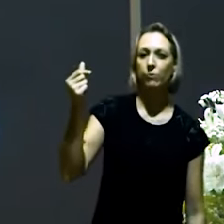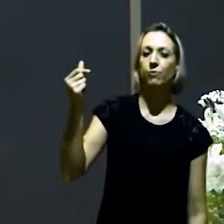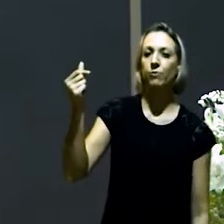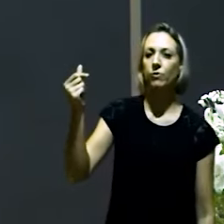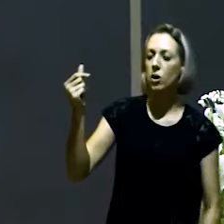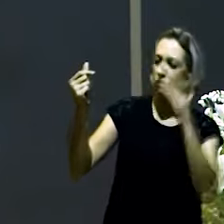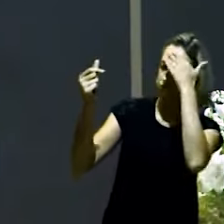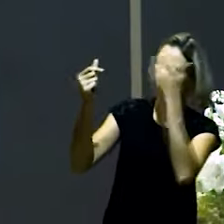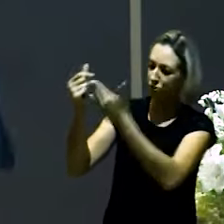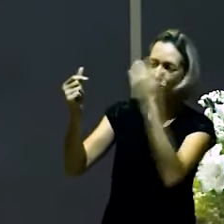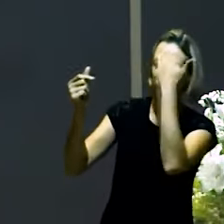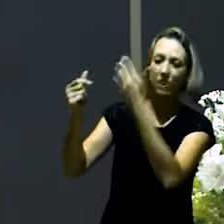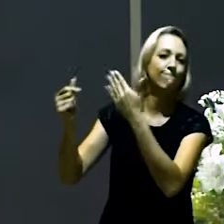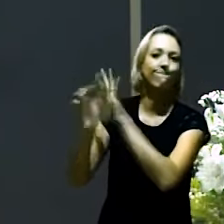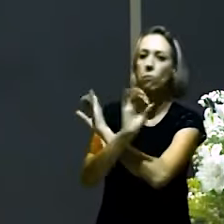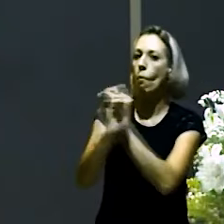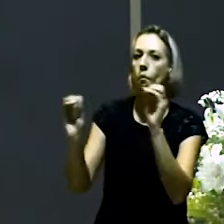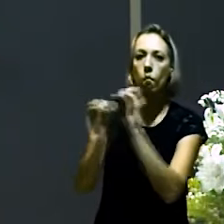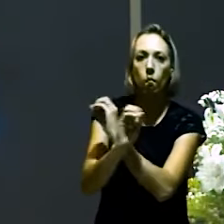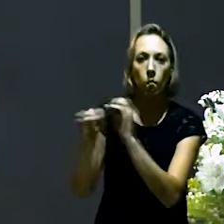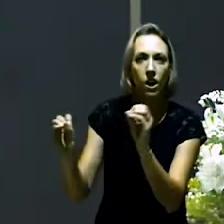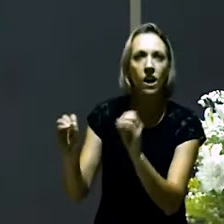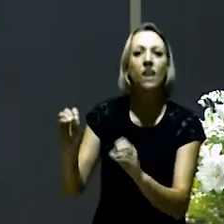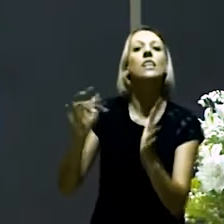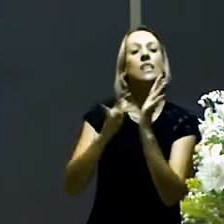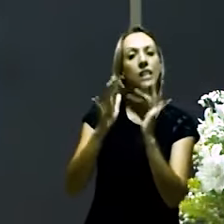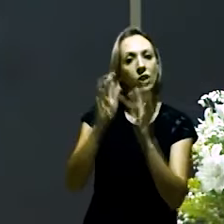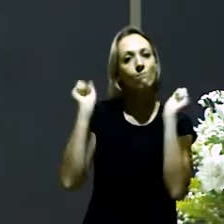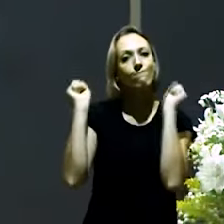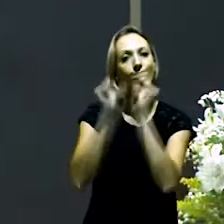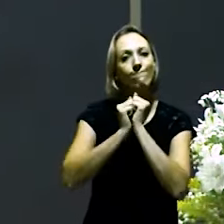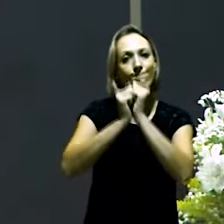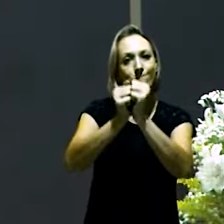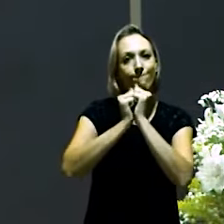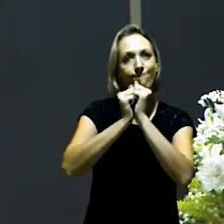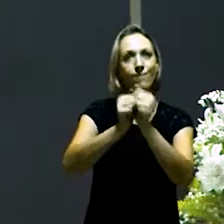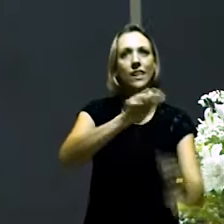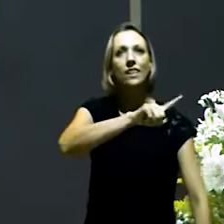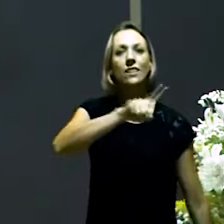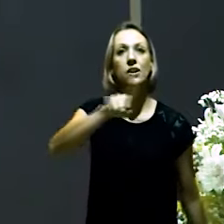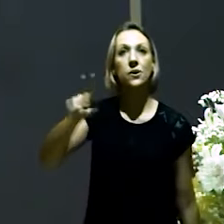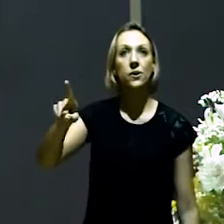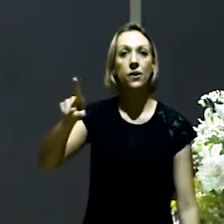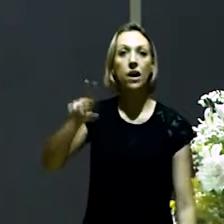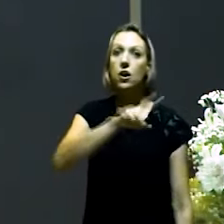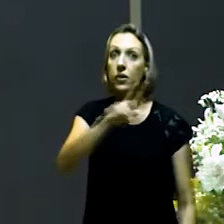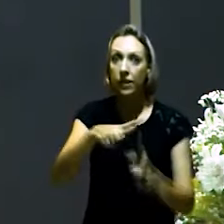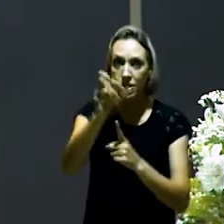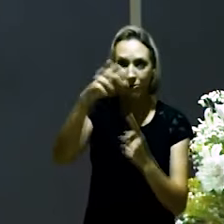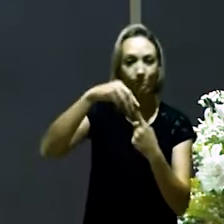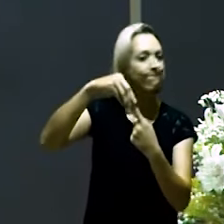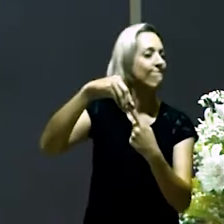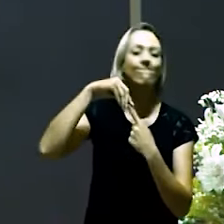fama, do trabalho, quem te deu um coração de adorador e arrancou um coração de idolatria, não foi você, foi o